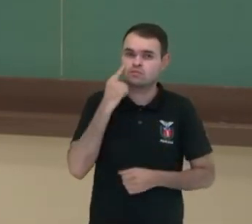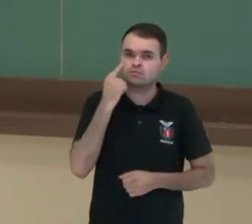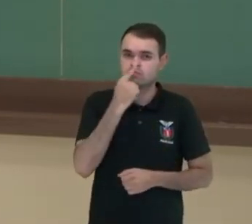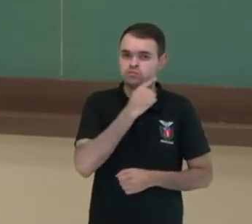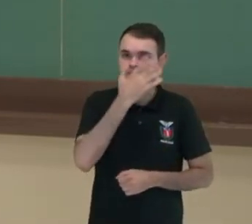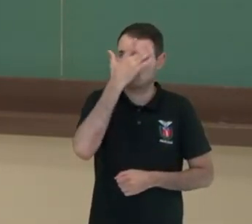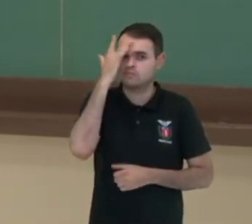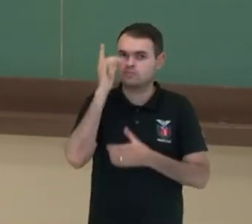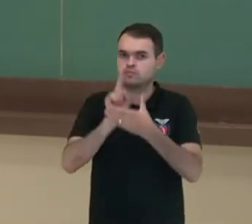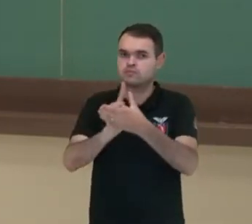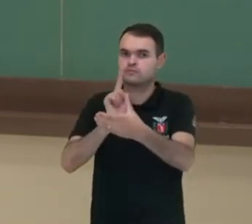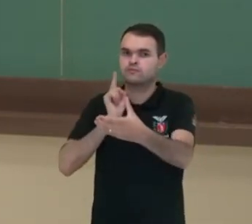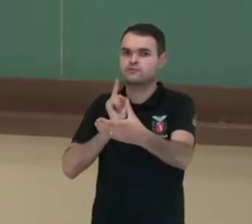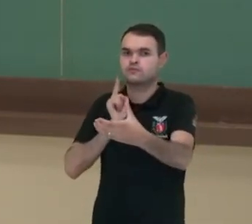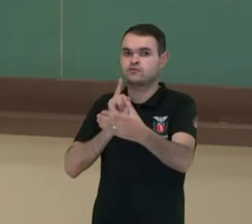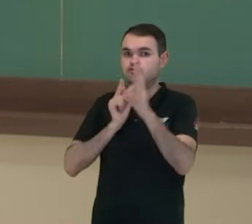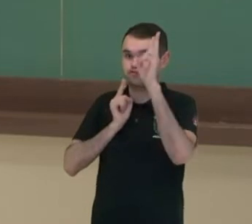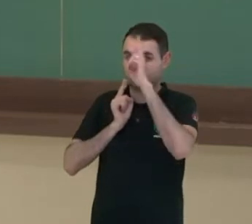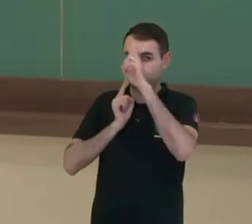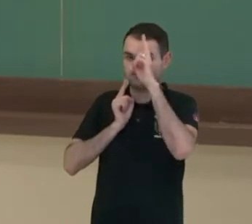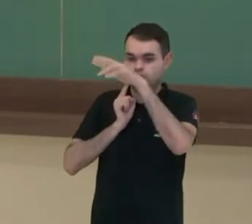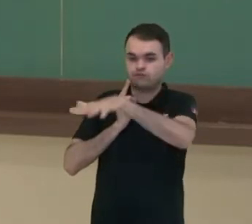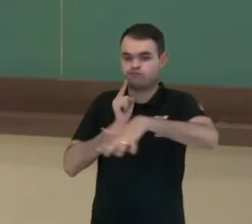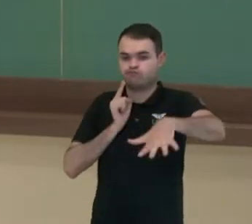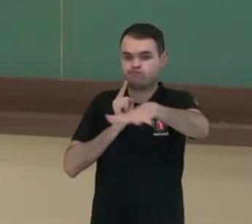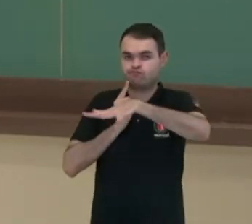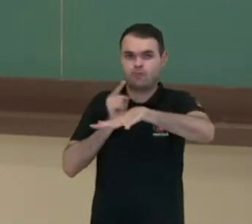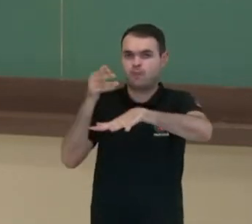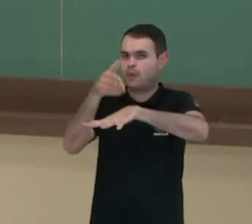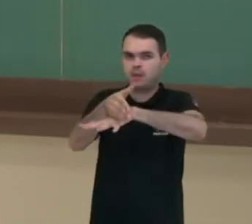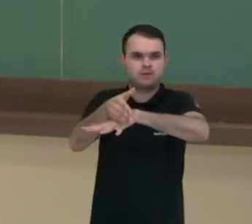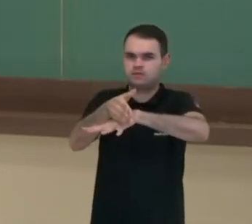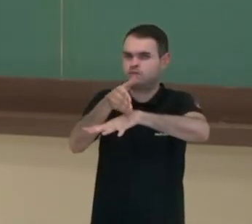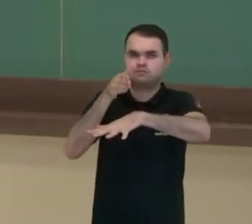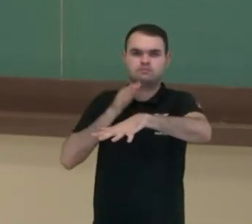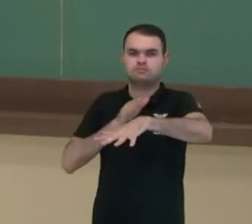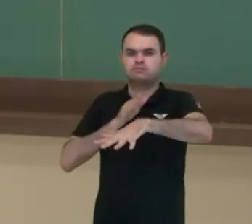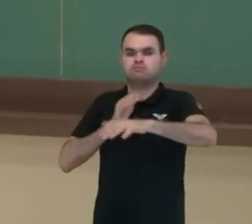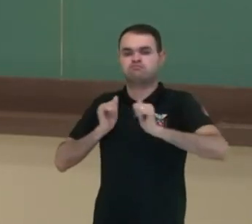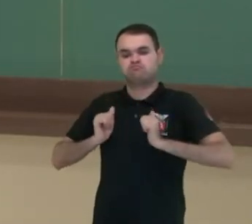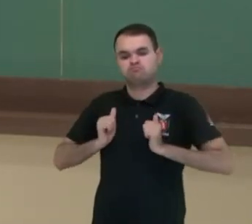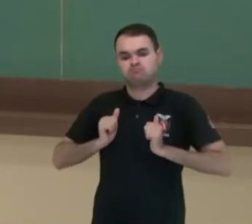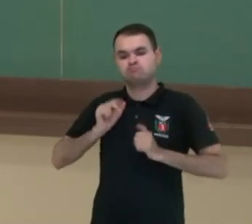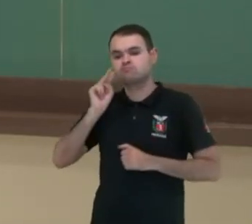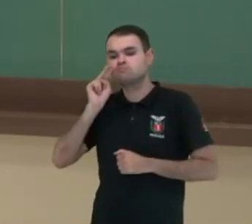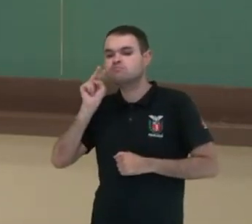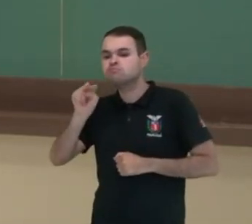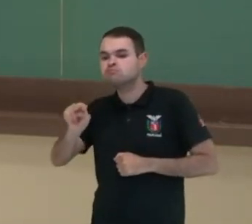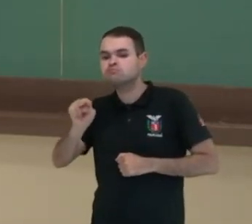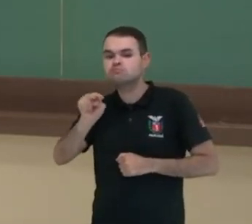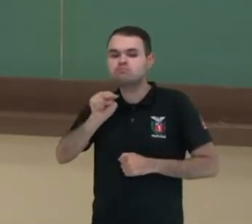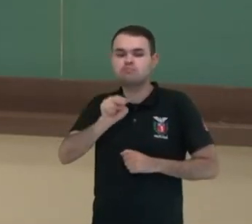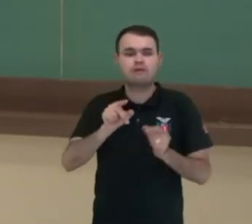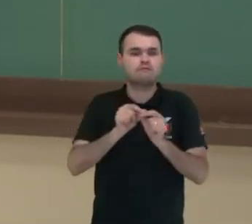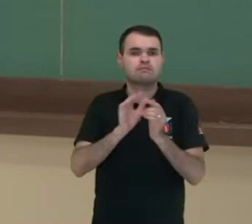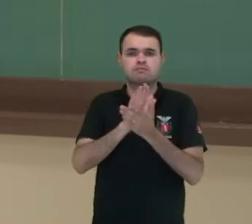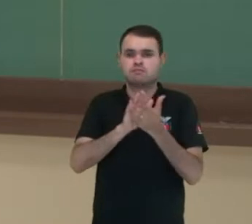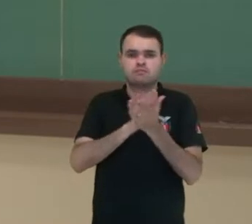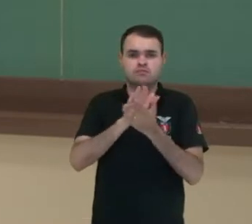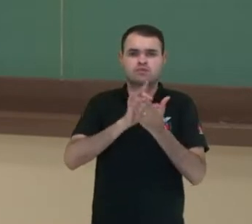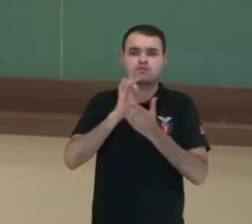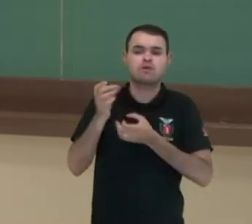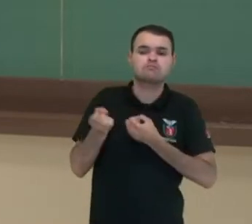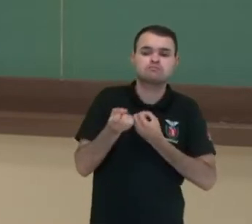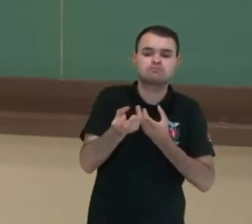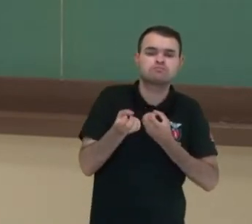que está de fora da história, ele não participa dos fatos, ele não tem ações ali sobre o